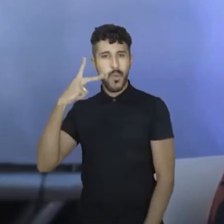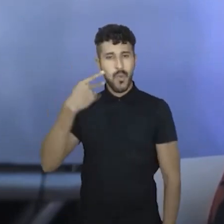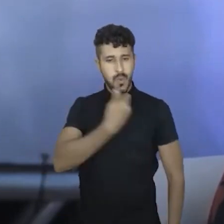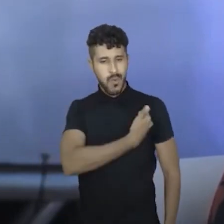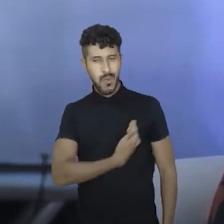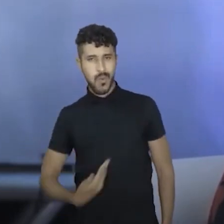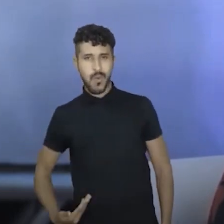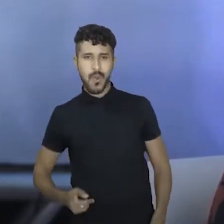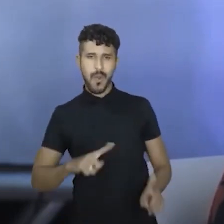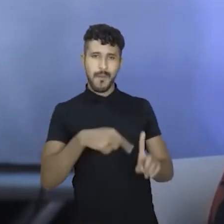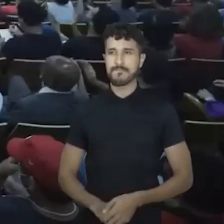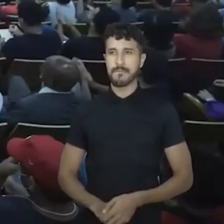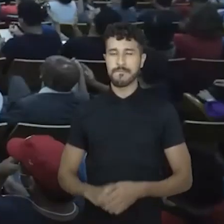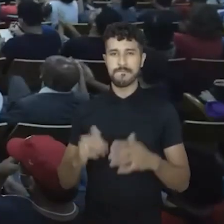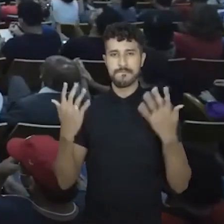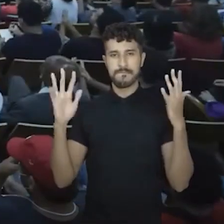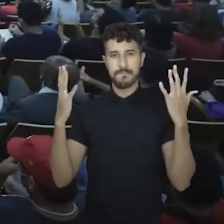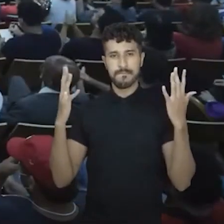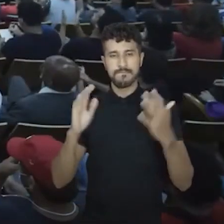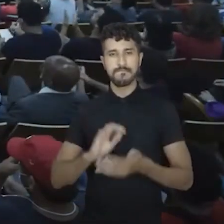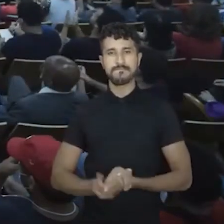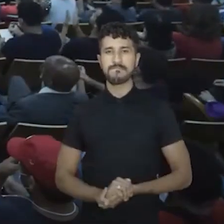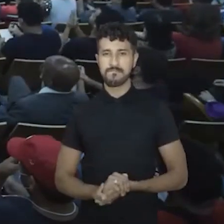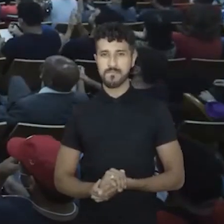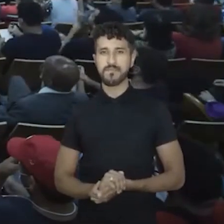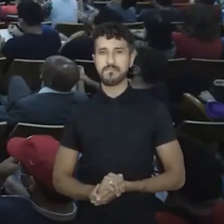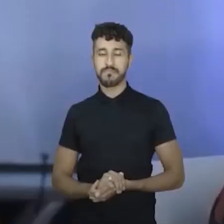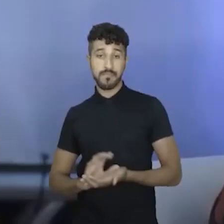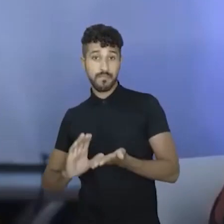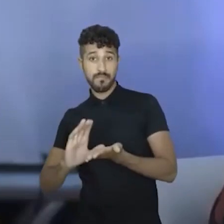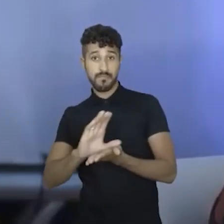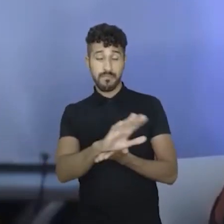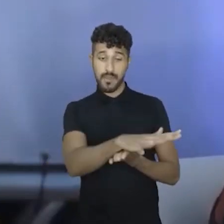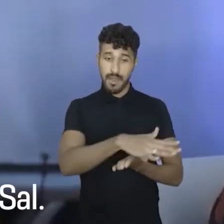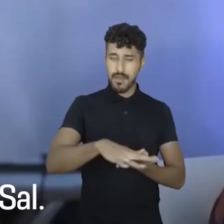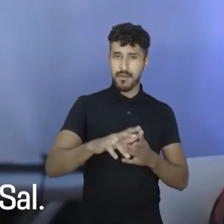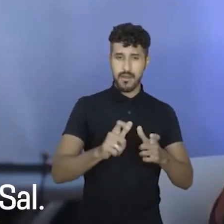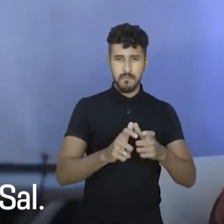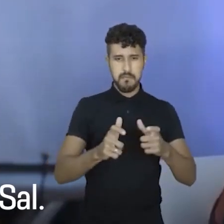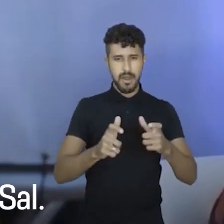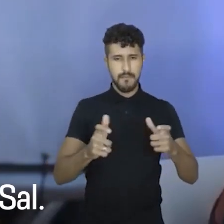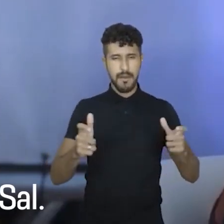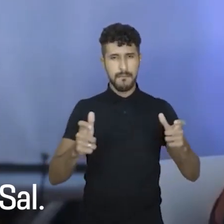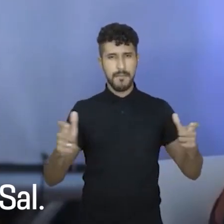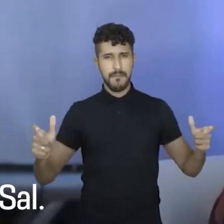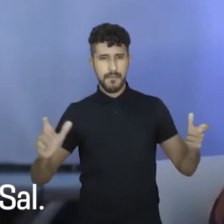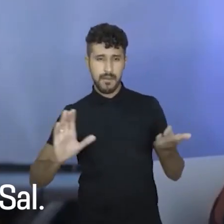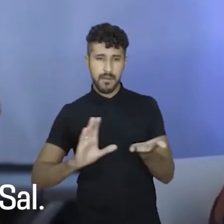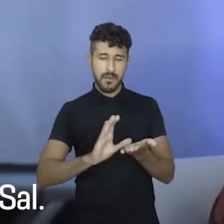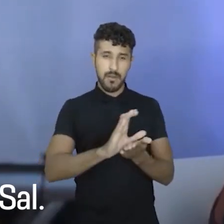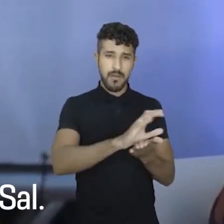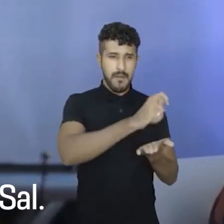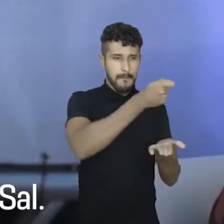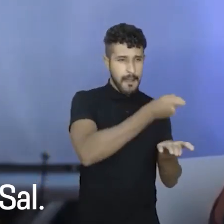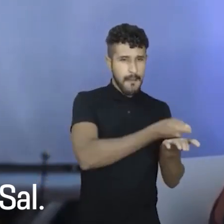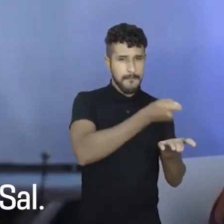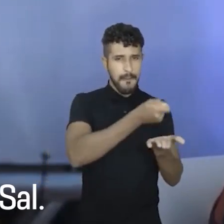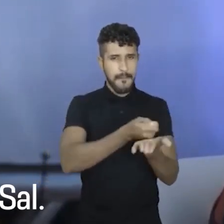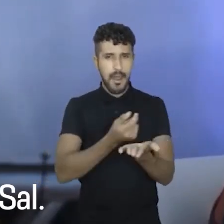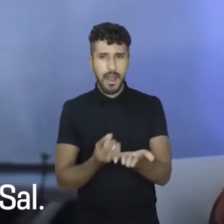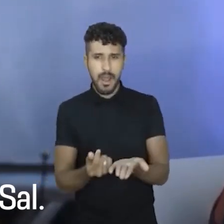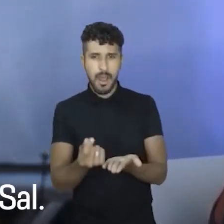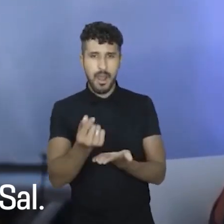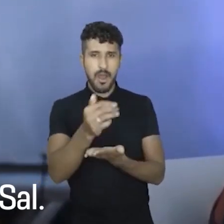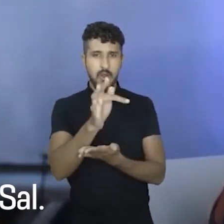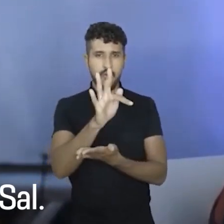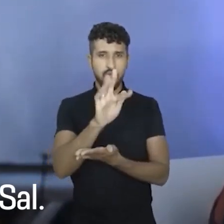com os desafios sociais. Os investimentos para a área serão ampliados com a destinação de parcela dos recursos do